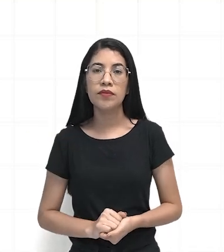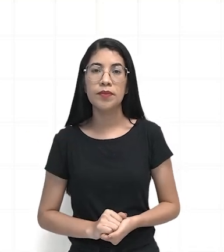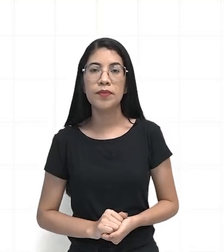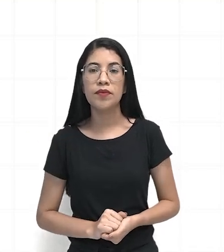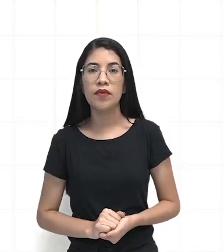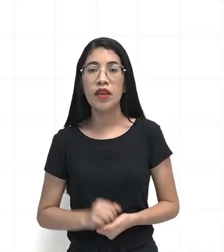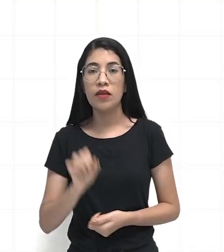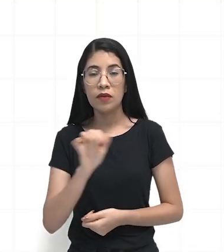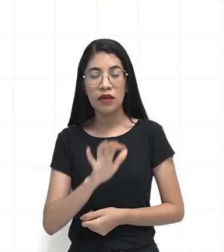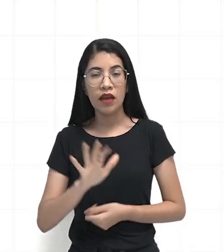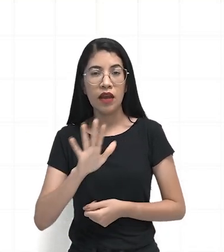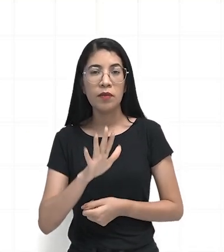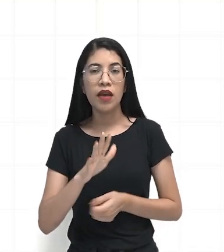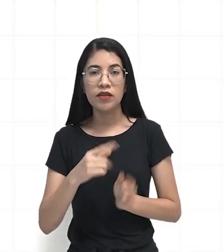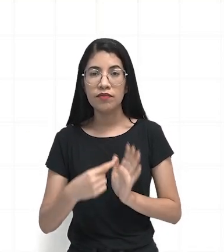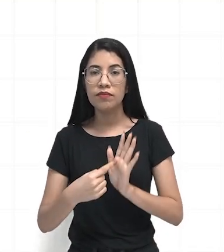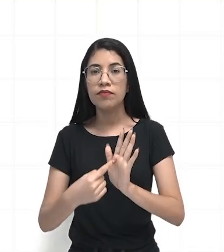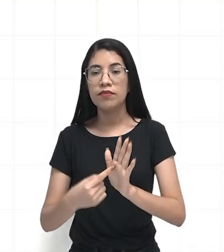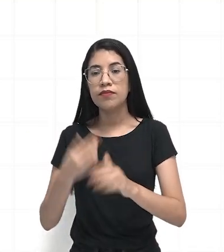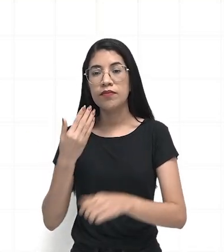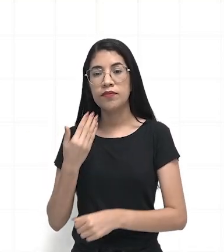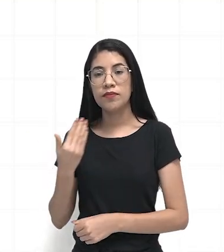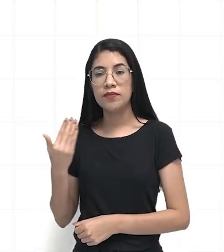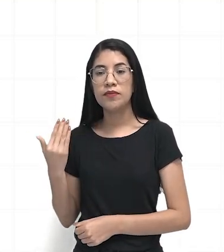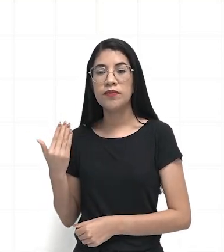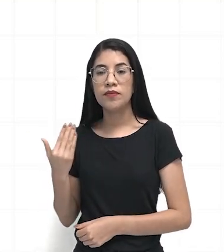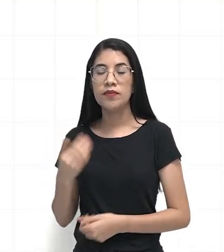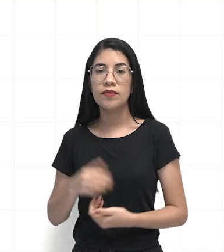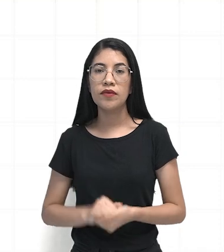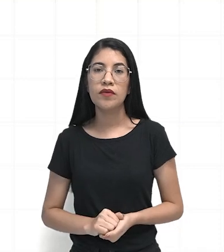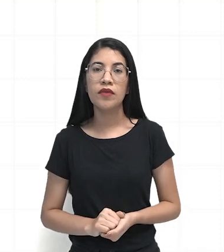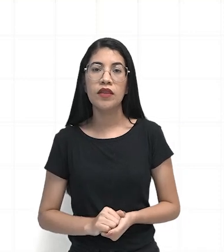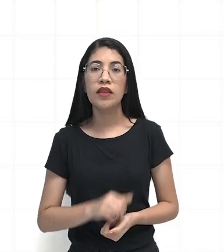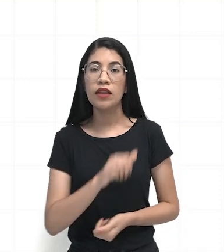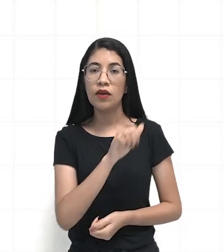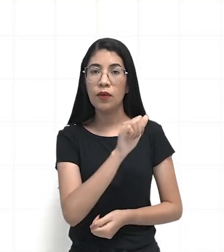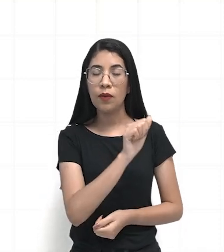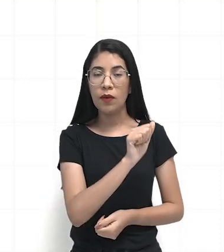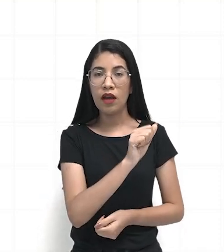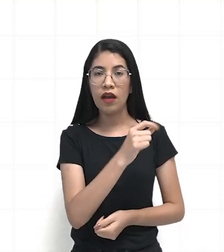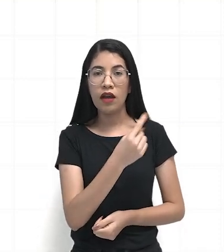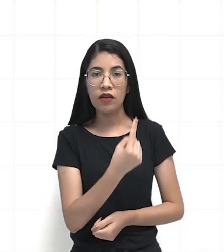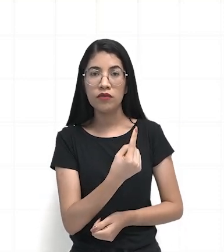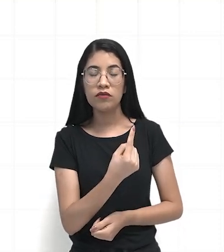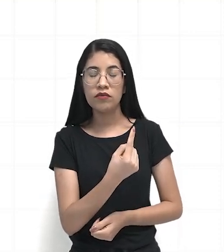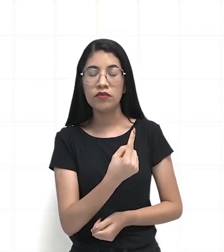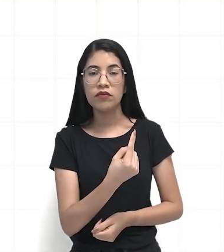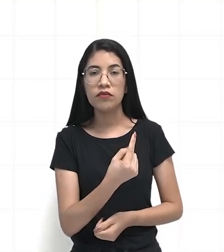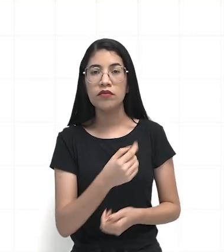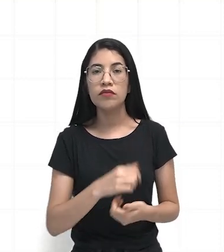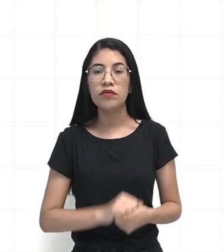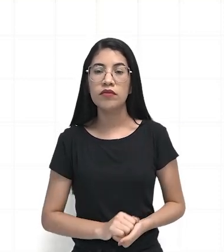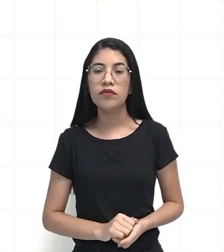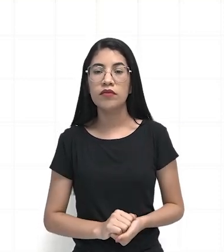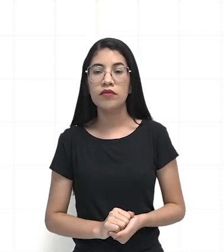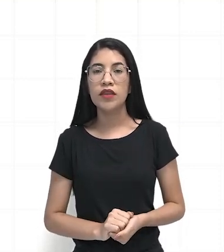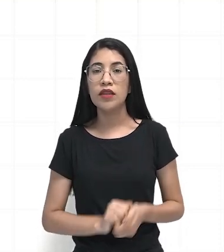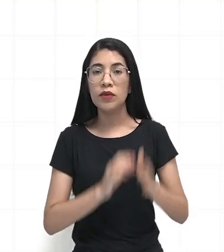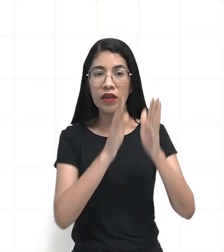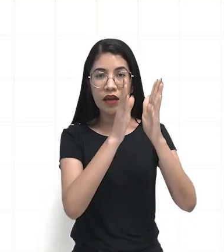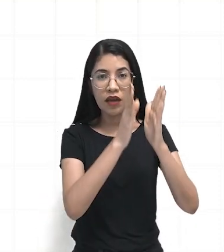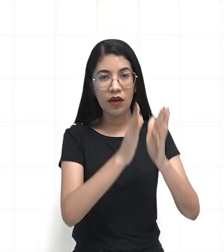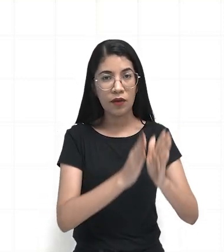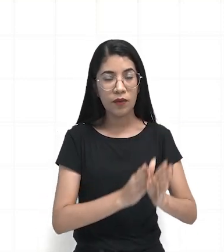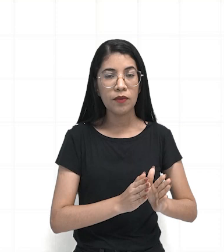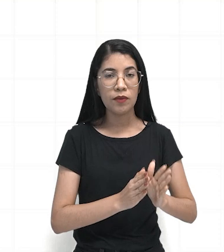aqui a imagem que ela citou. Então, nós temos aí o aluno A1, ou seja, nós temos aqui a coluna,